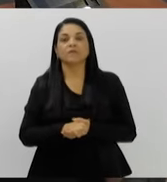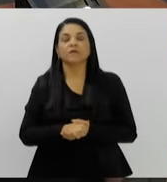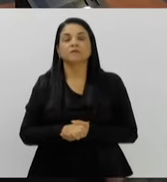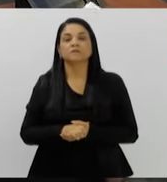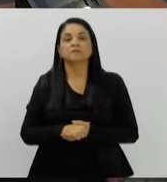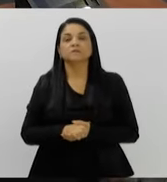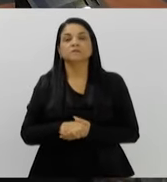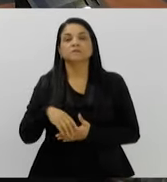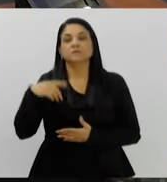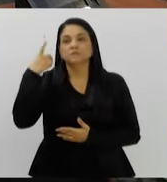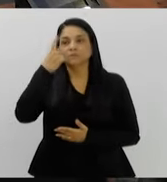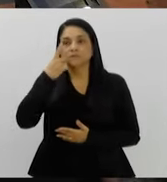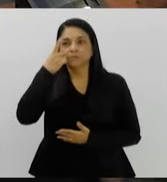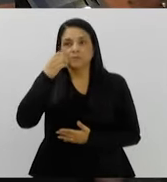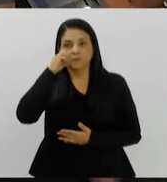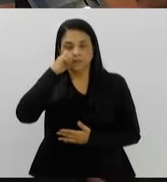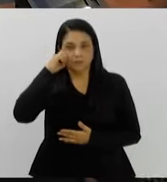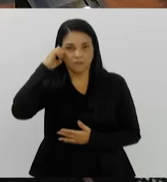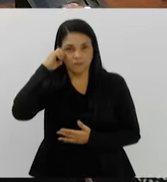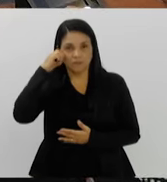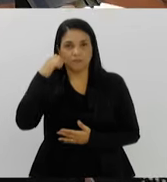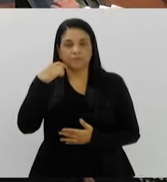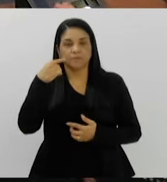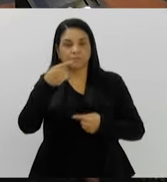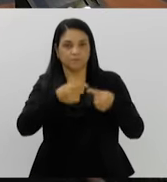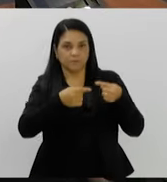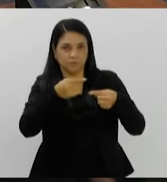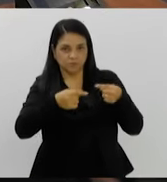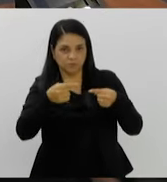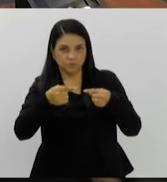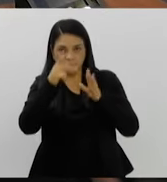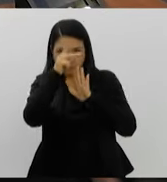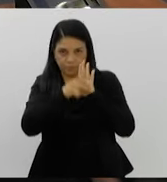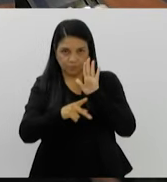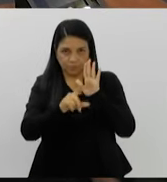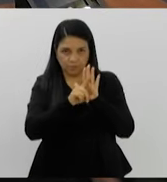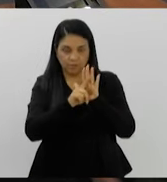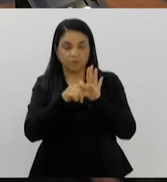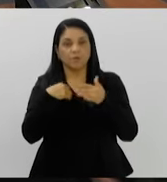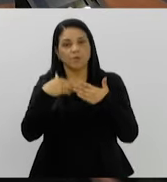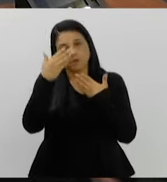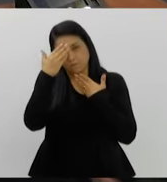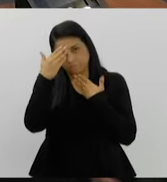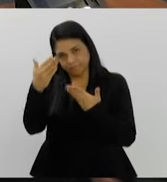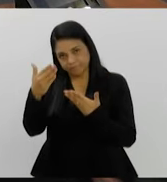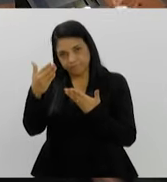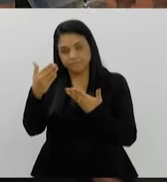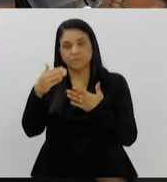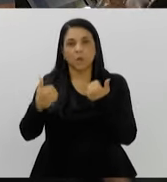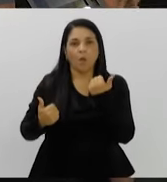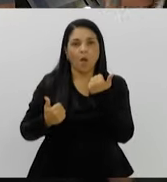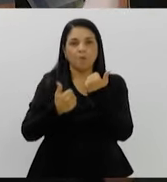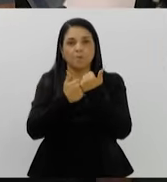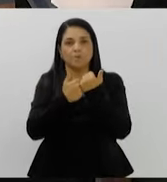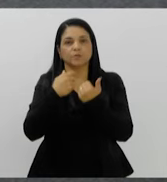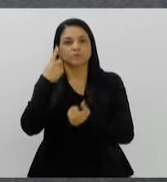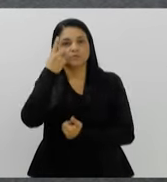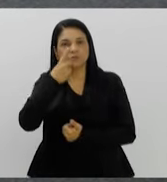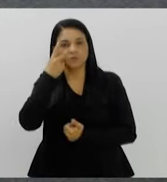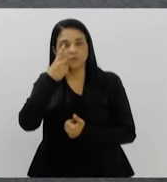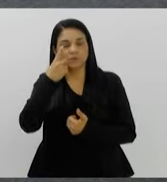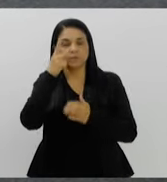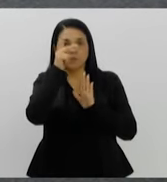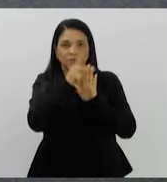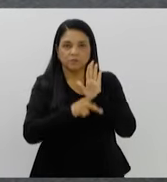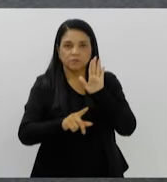takimoto para discutir a matéria Presidente agradecendo aí o apoio dos pares ao projeto de